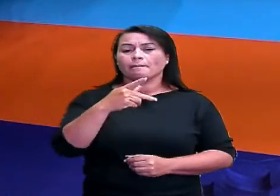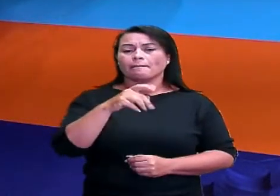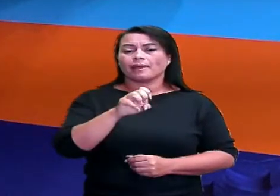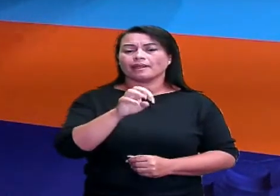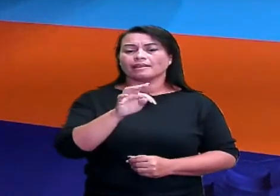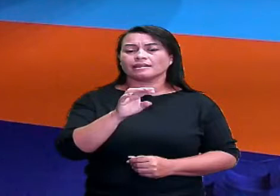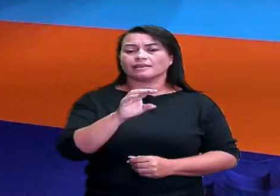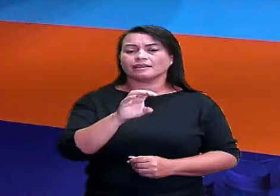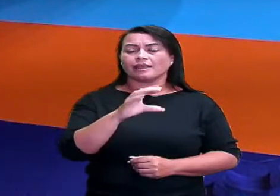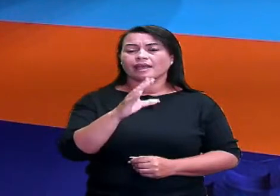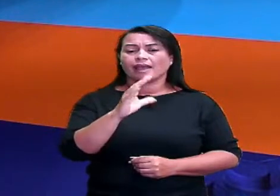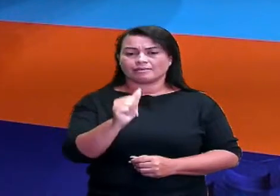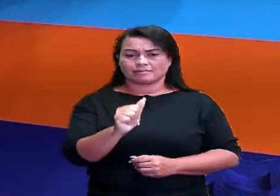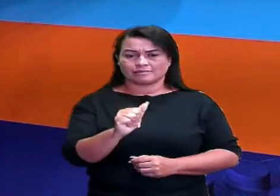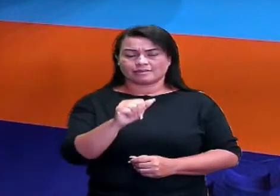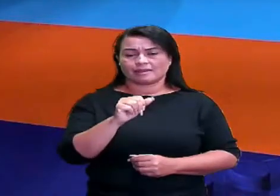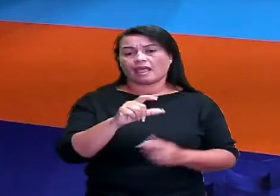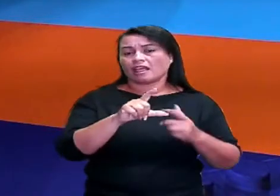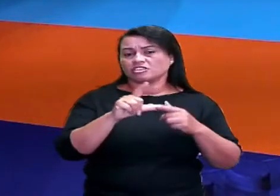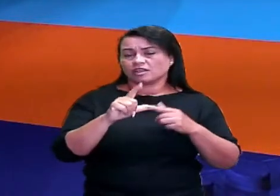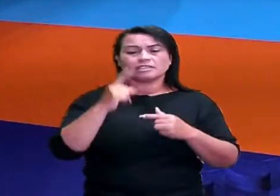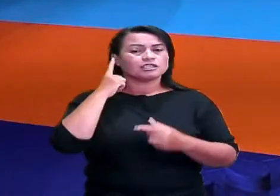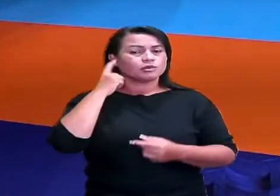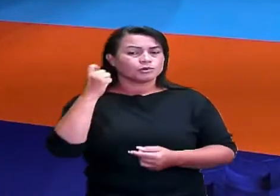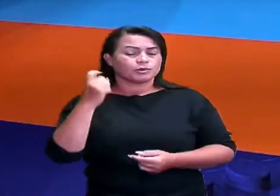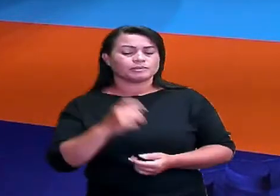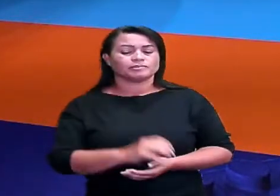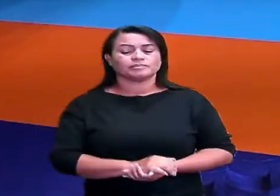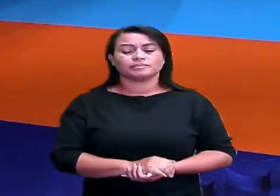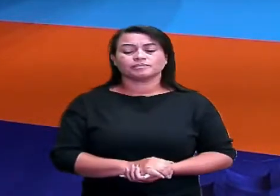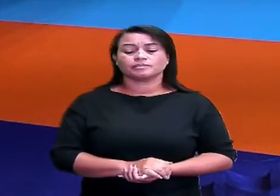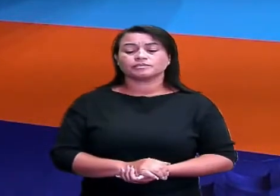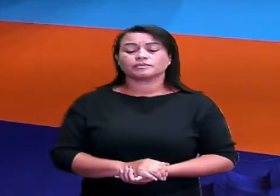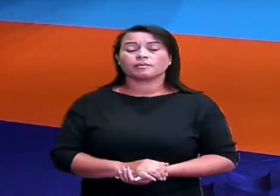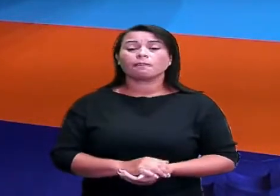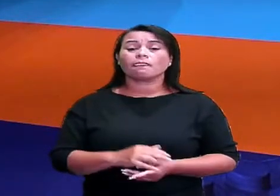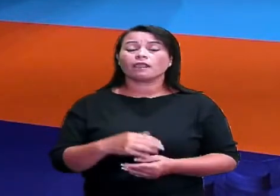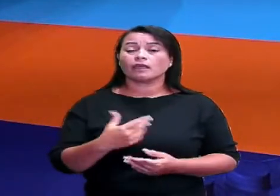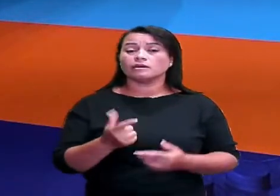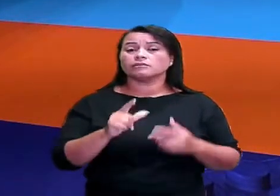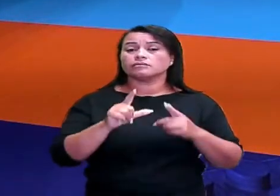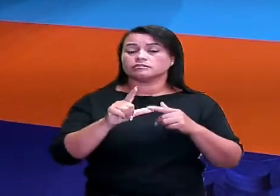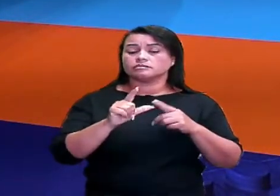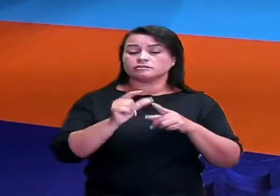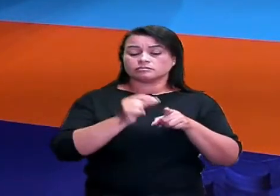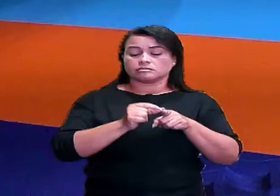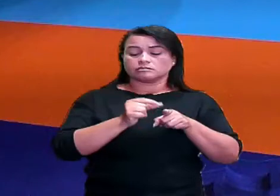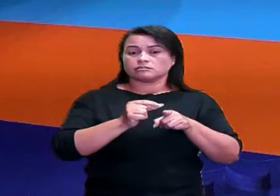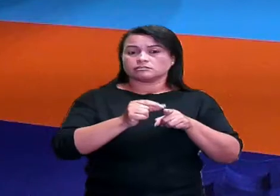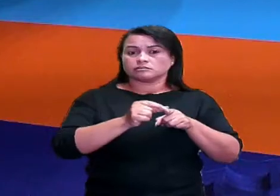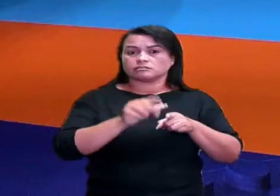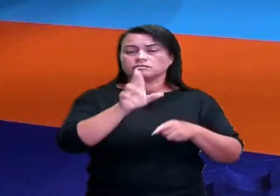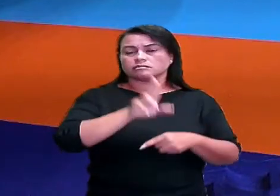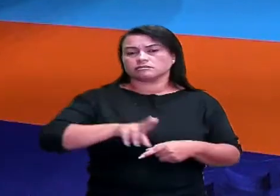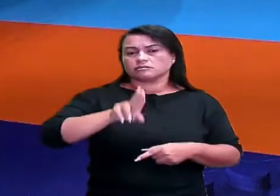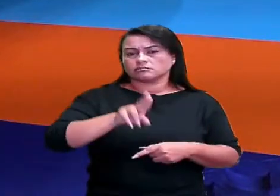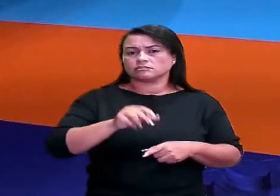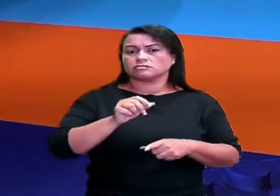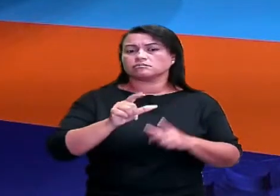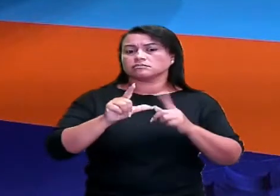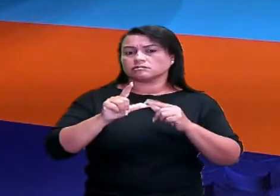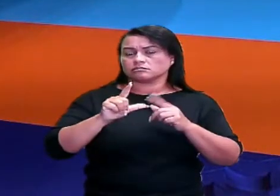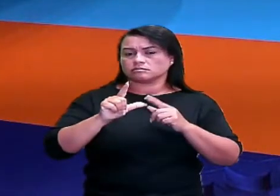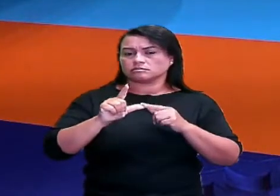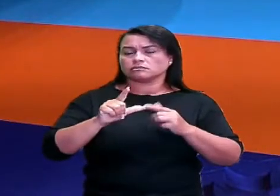o som. E aqui são as letras, certo? Então, letras e fonemas. Eu utilizo as letras, né,